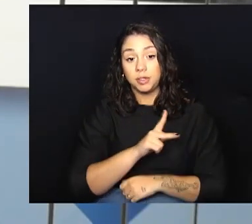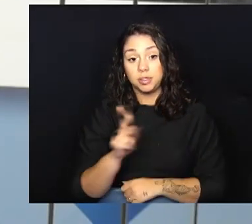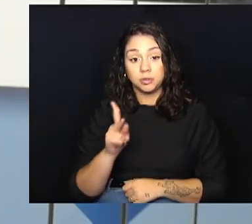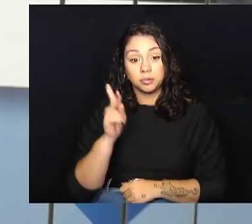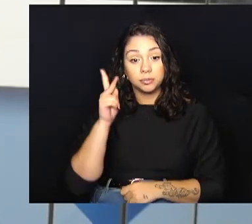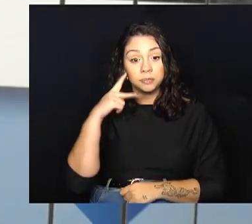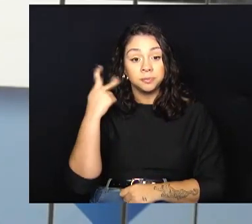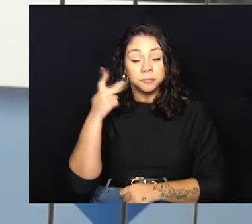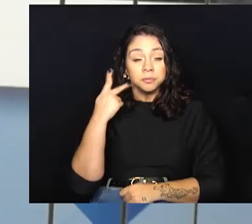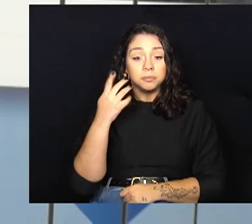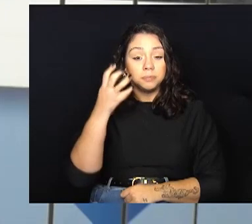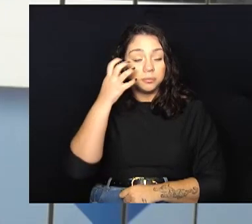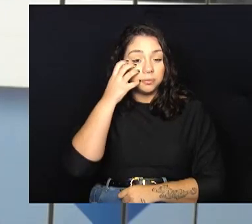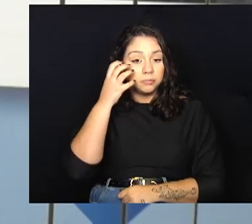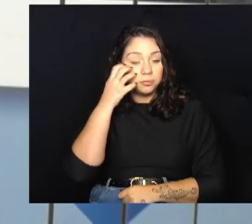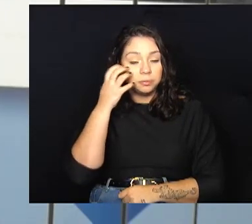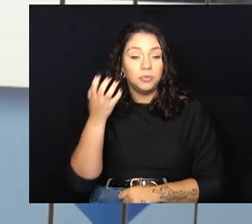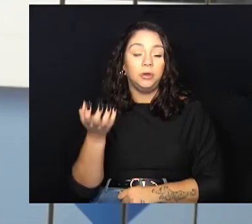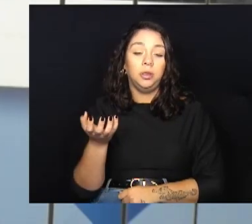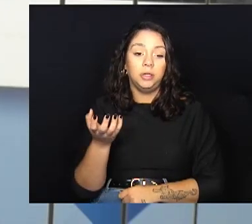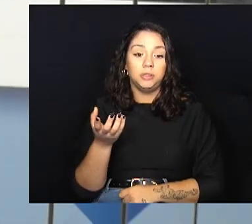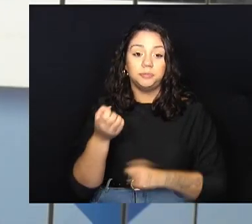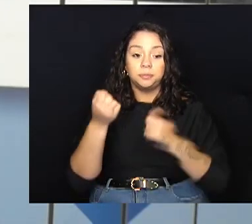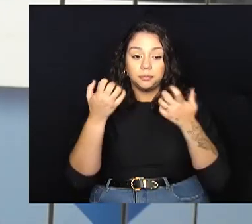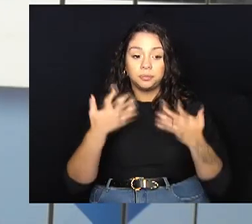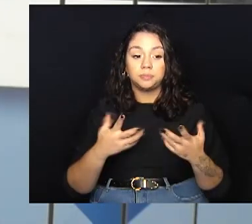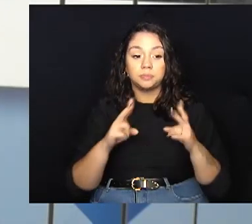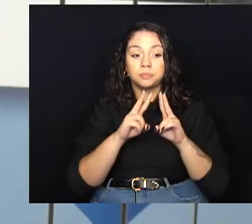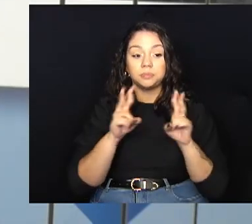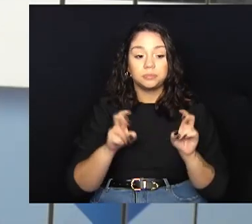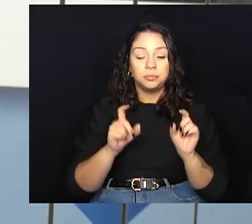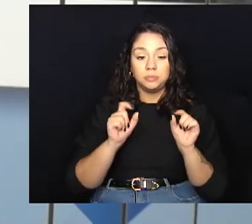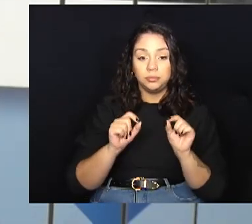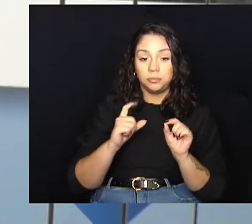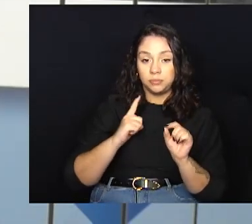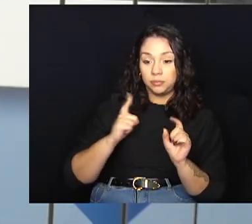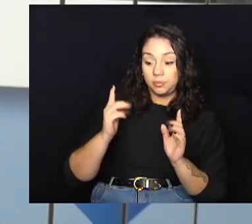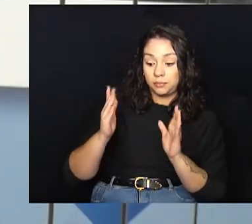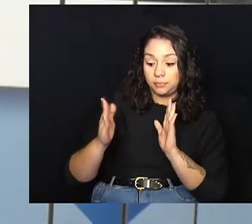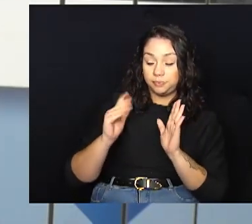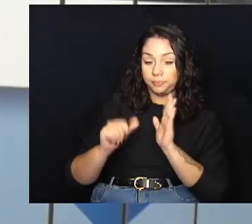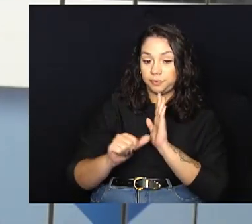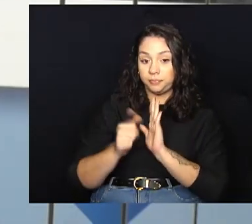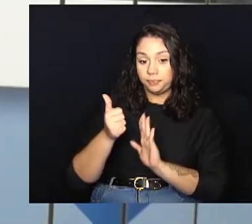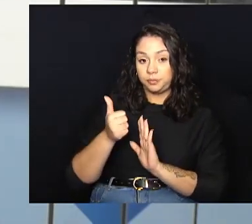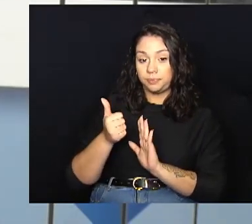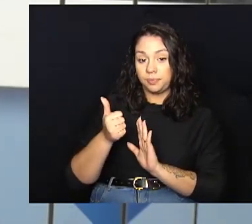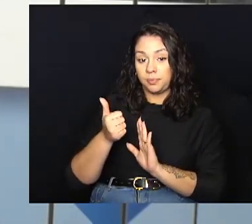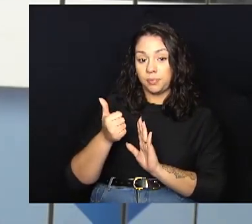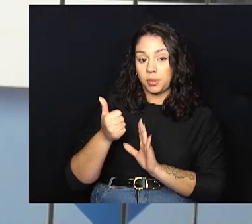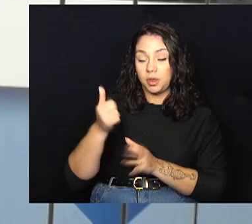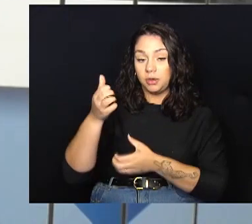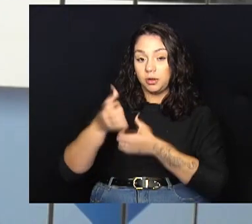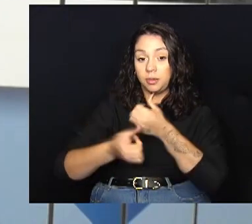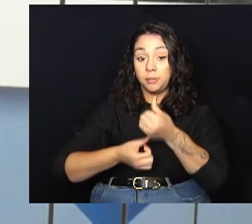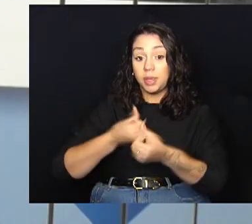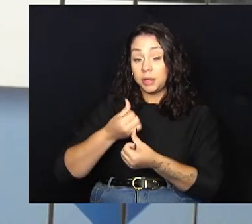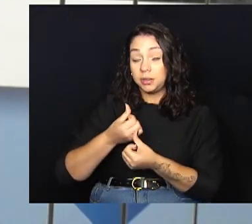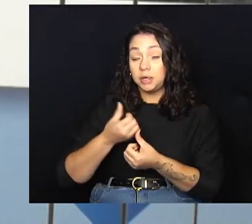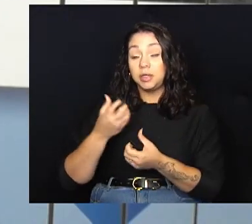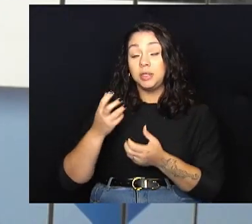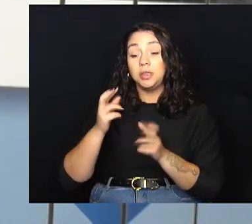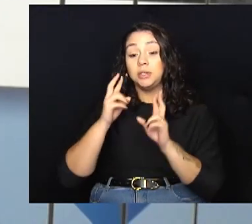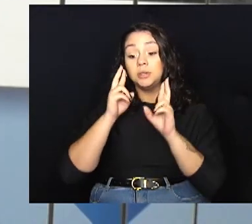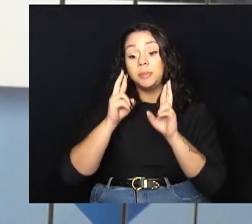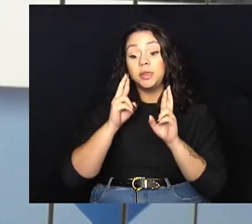vereador Igor Diego e que fala agora do que foi esse primeiro semestre e das expectativas para o